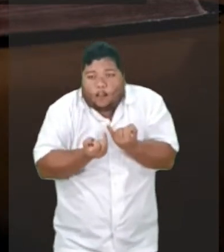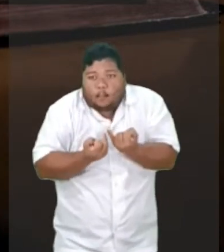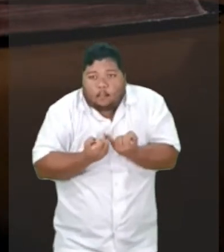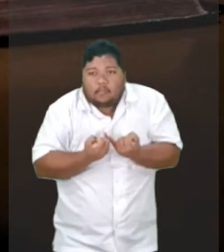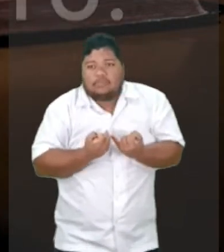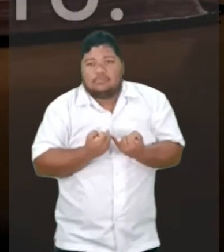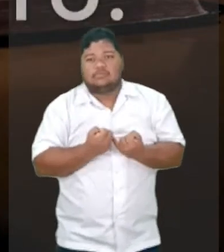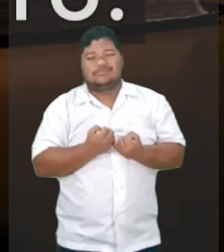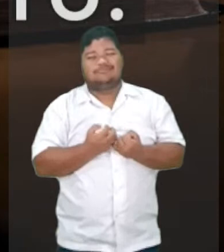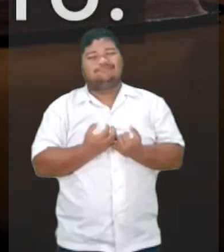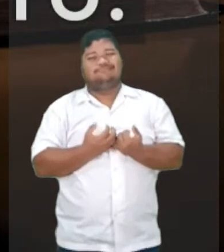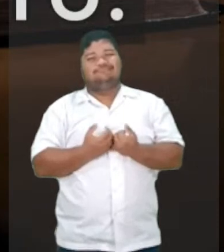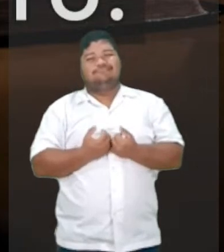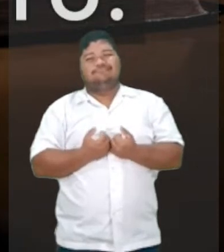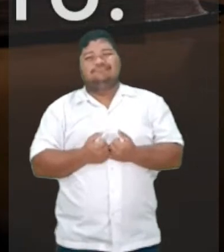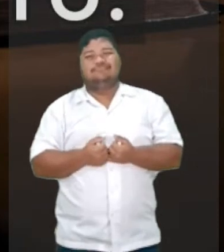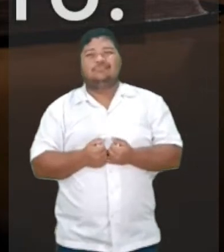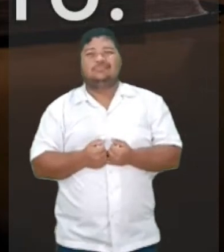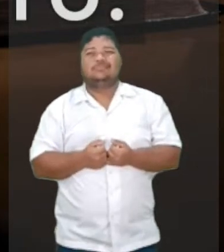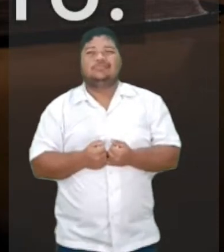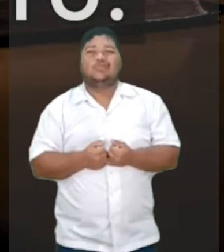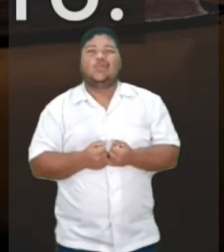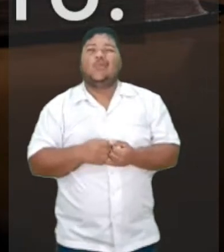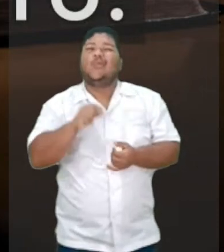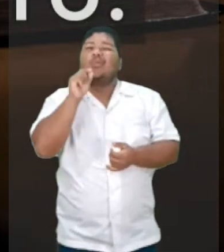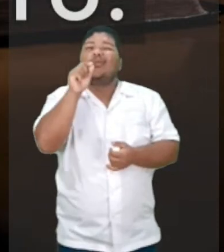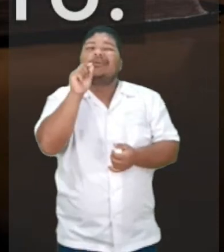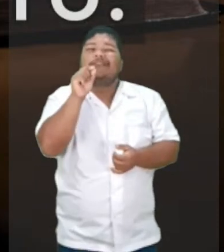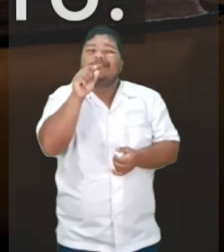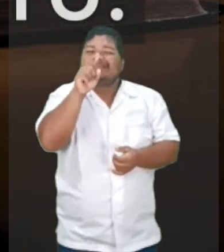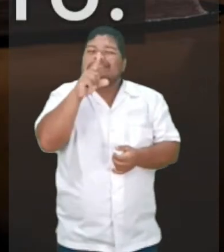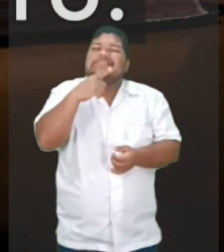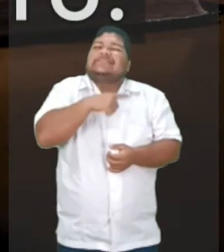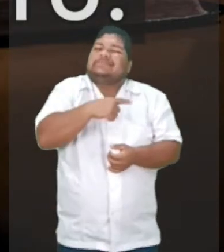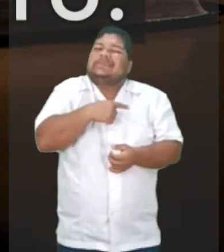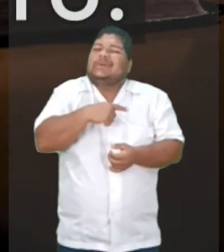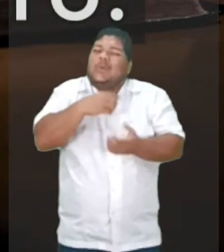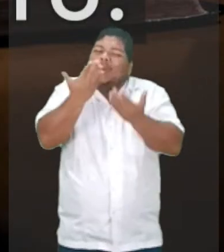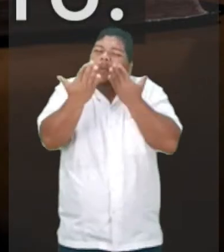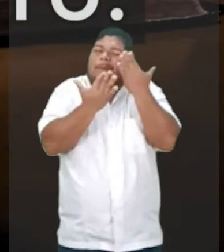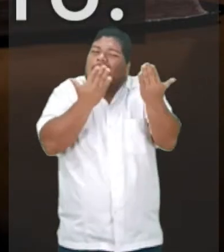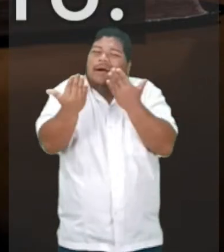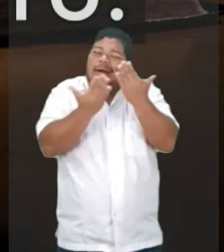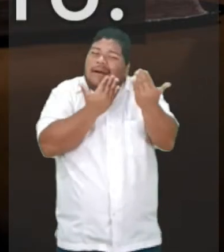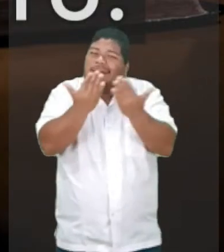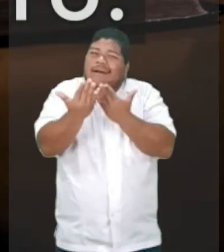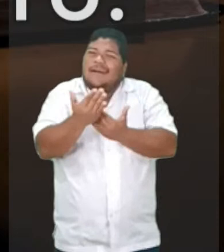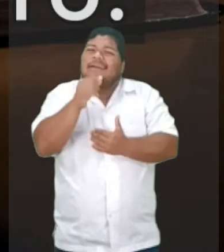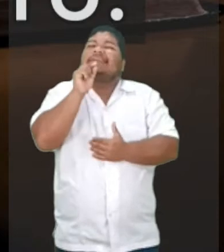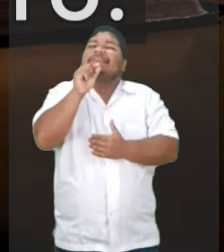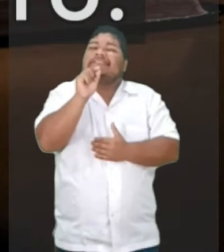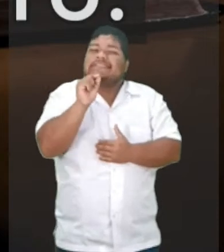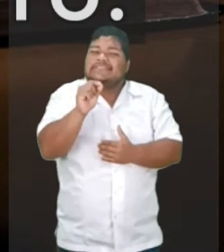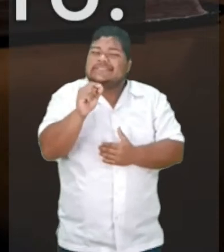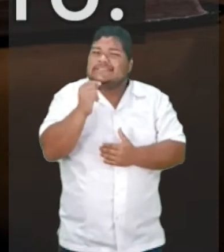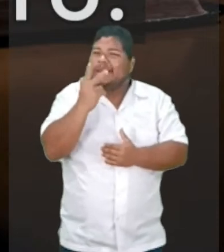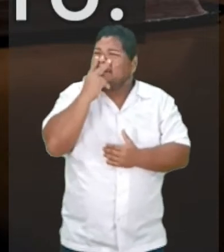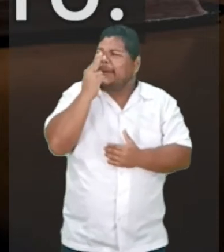palha. Com quem vocês me compararão? Quem se assemelha a